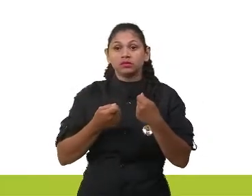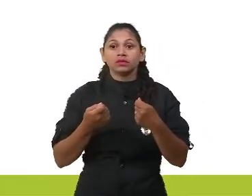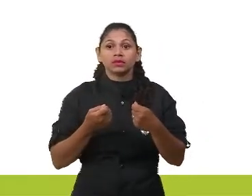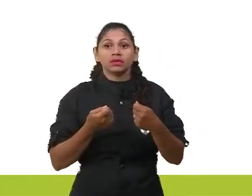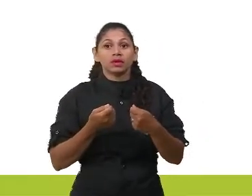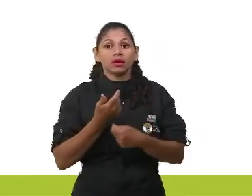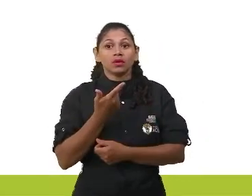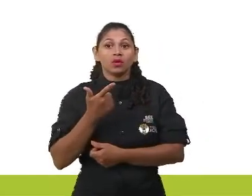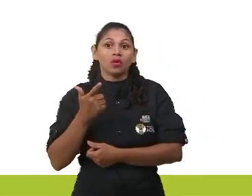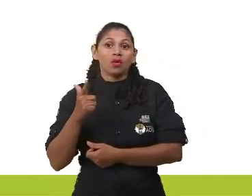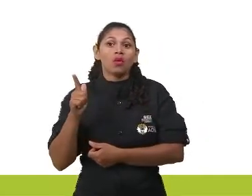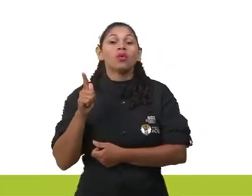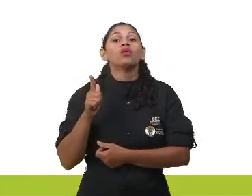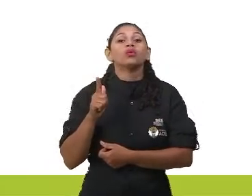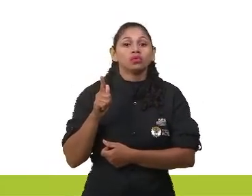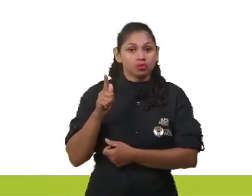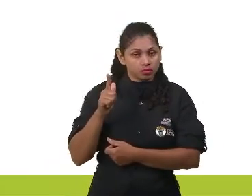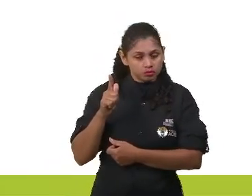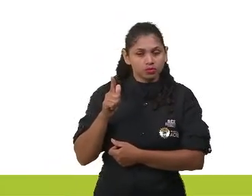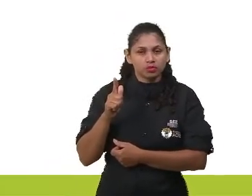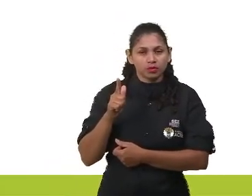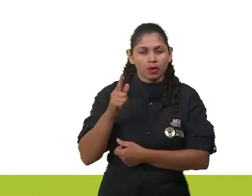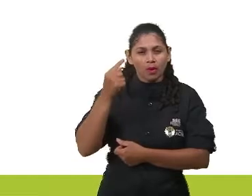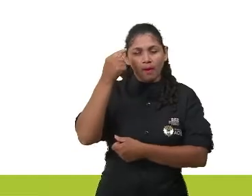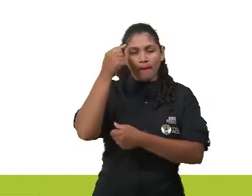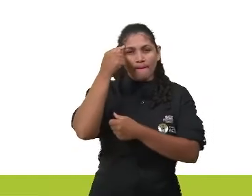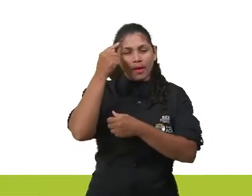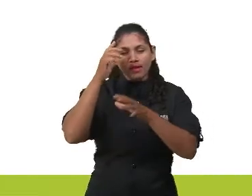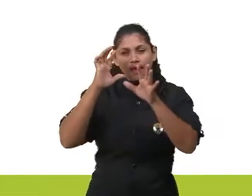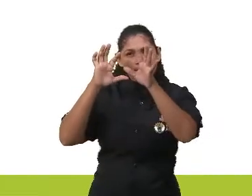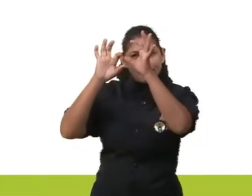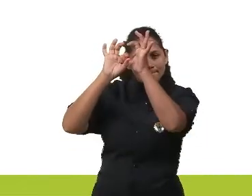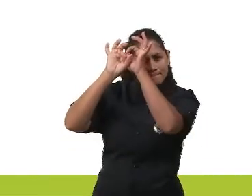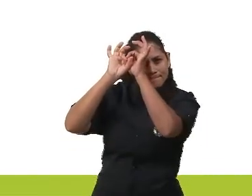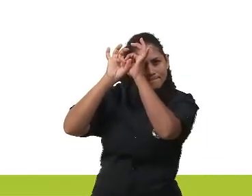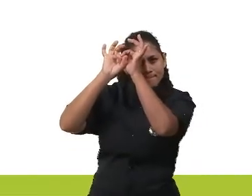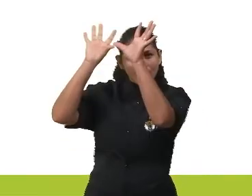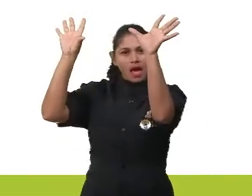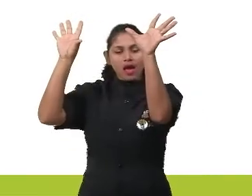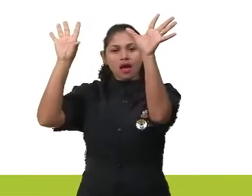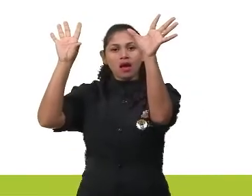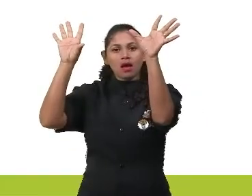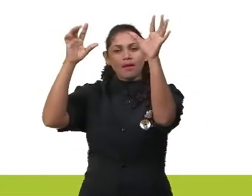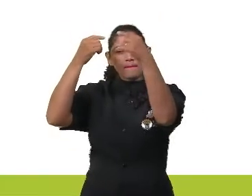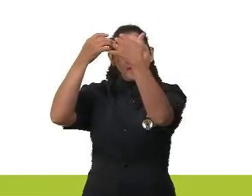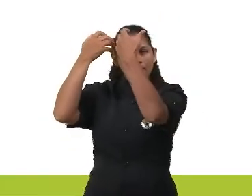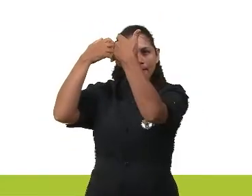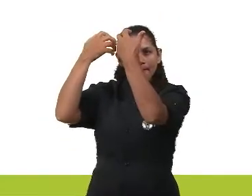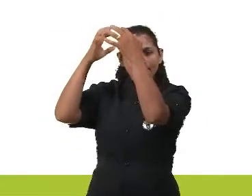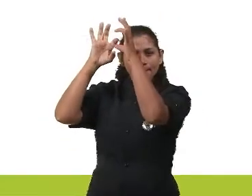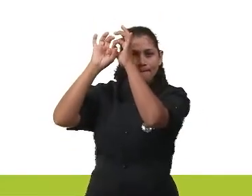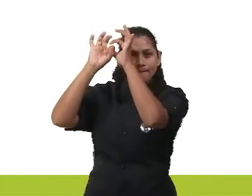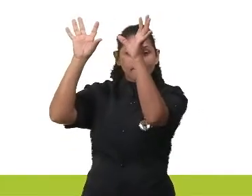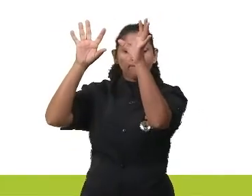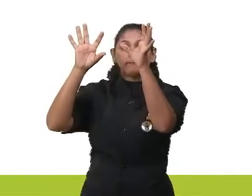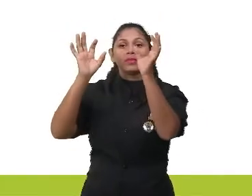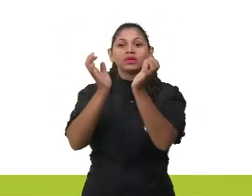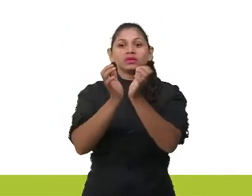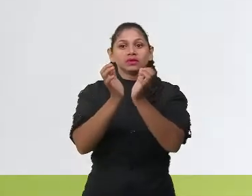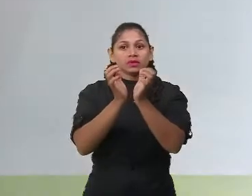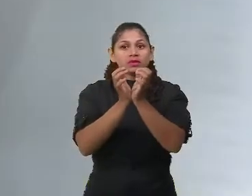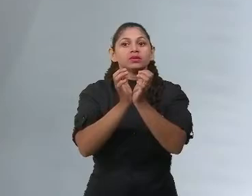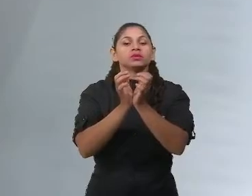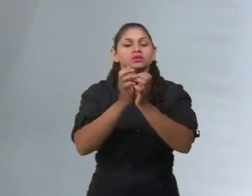Smith e do liberalismo. Então, o pensamento liberal, ou liberalismo econômico, era um conjunto de princípios e teorias